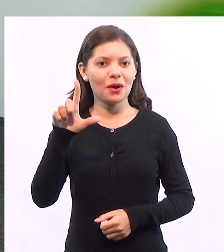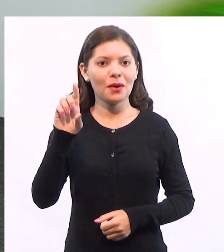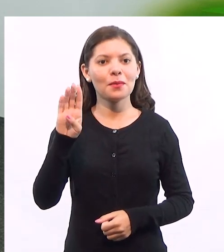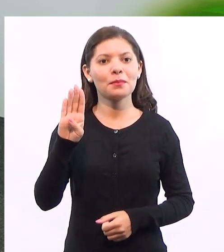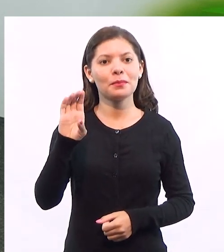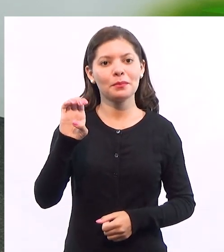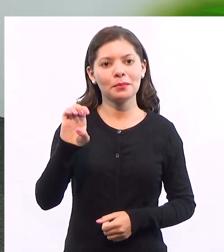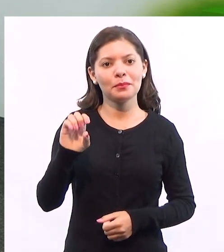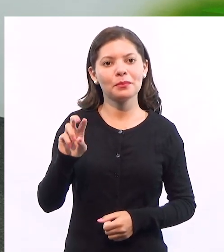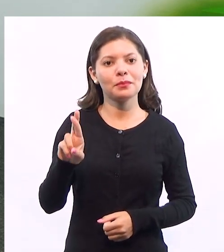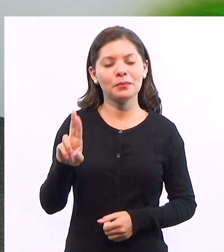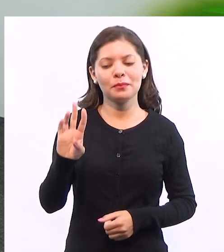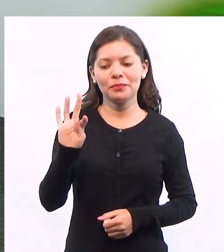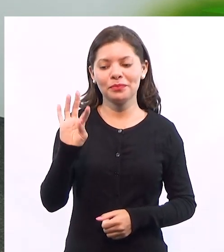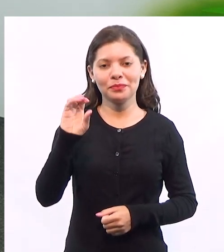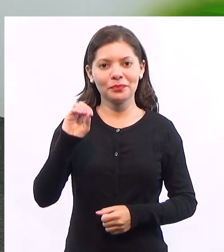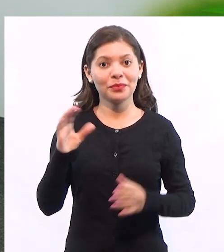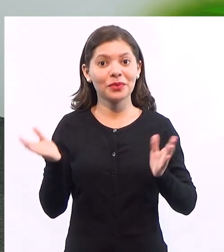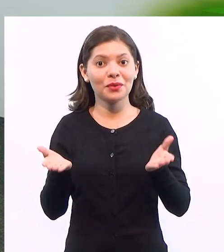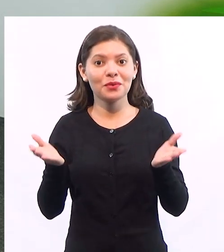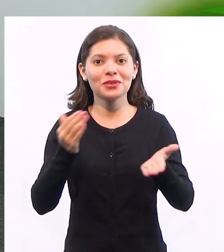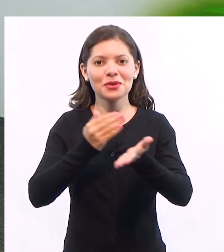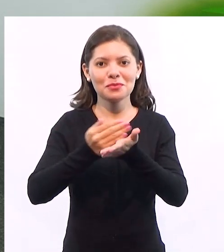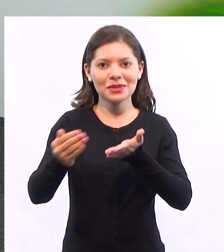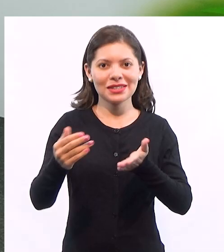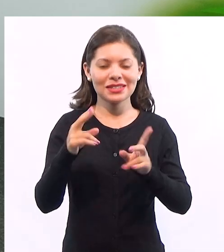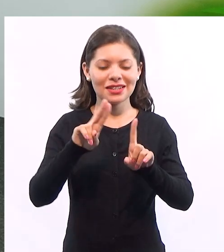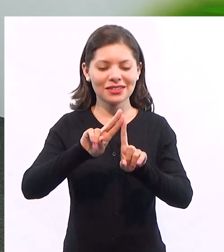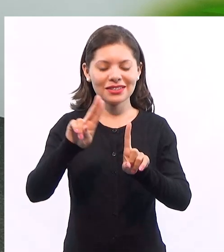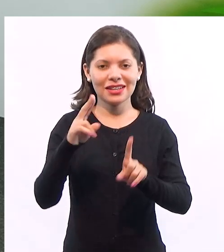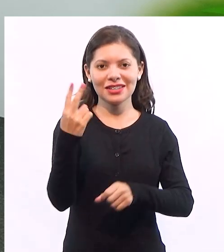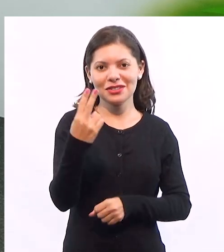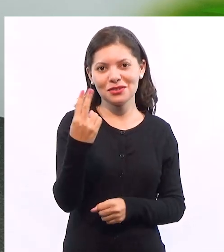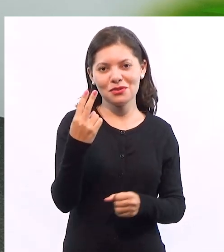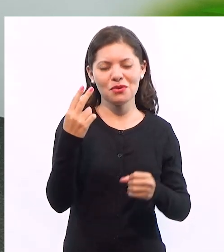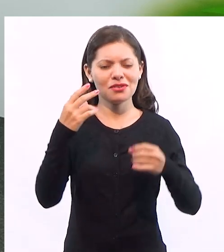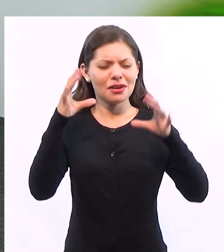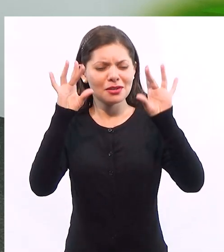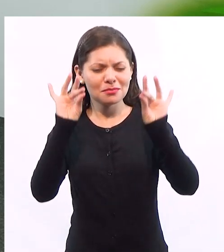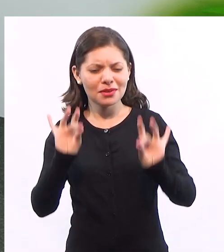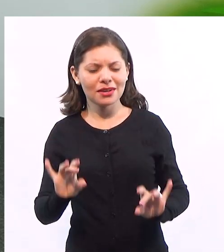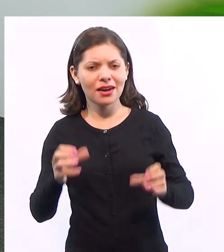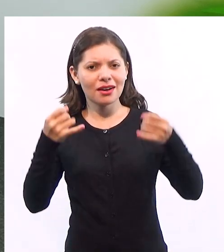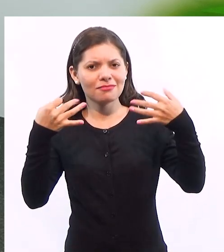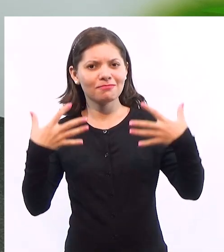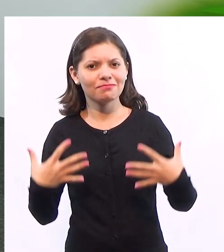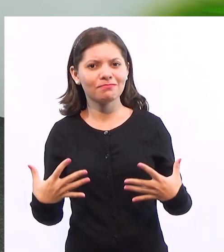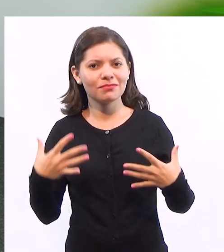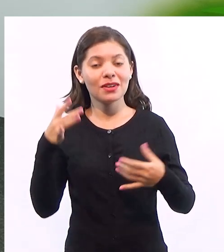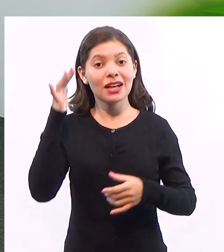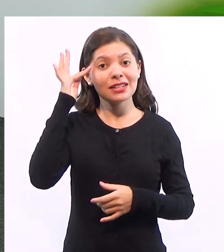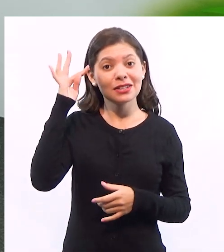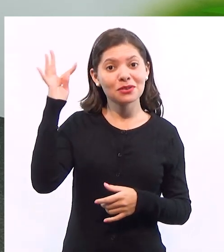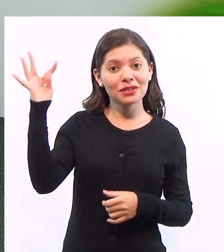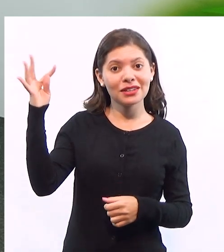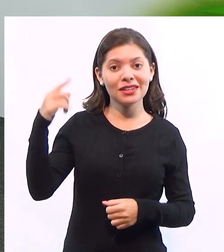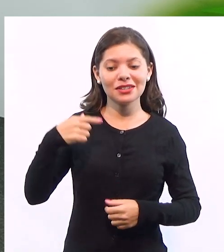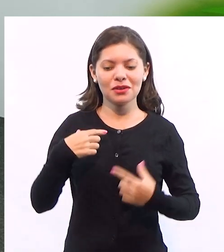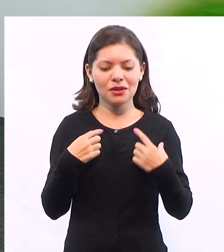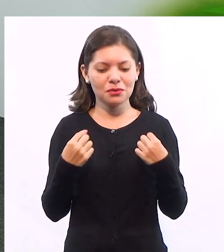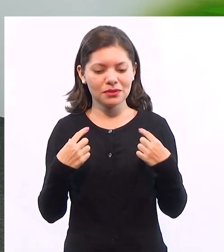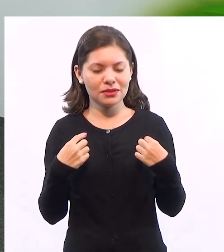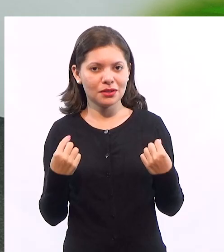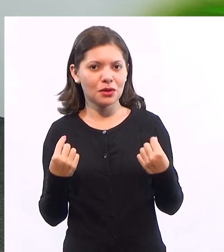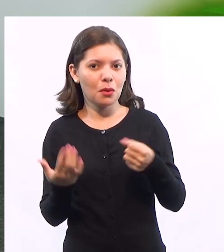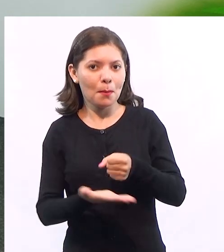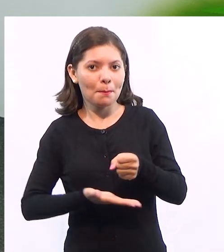Viana, hoje estou aqui para começar essa nossa unidade 2, essa aula 2 aí, que nós vamos tratar de novas teorias. E eu estou aqui com aquela roupinha básica de sempre